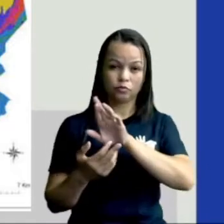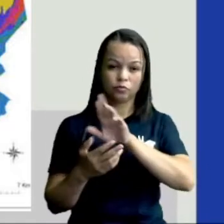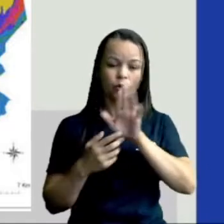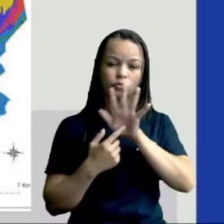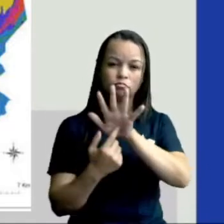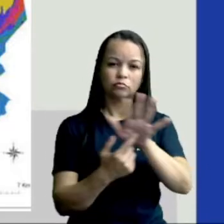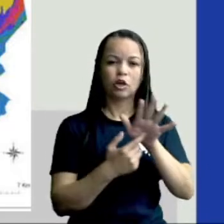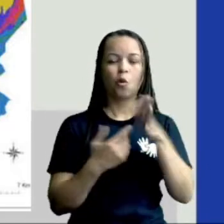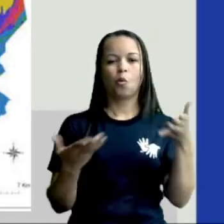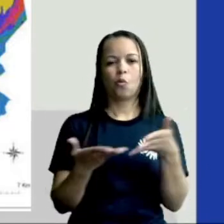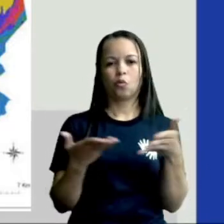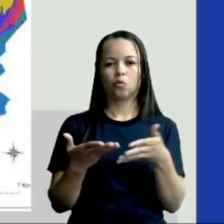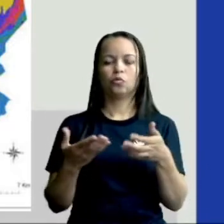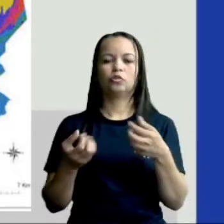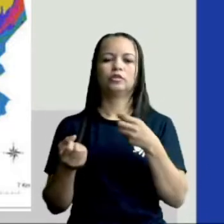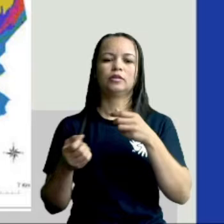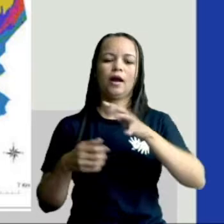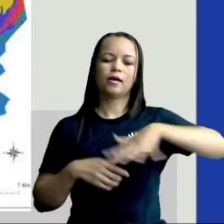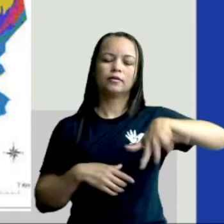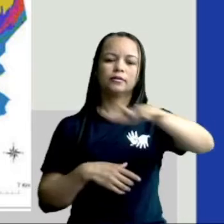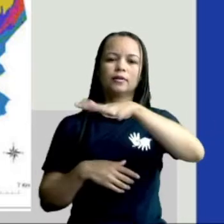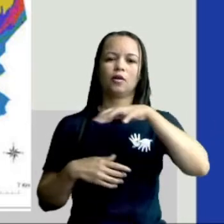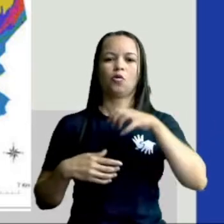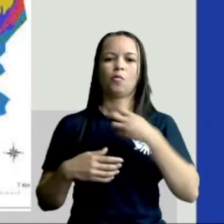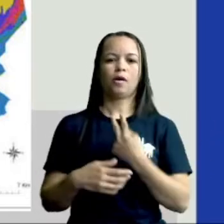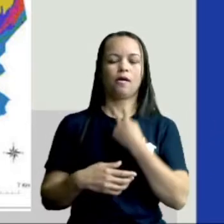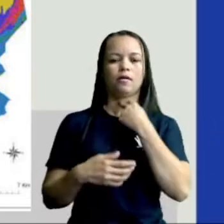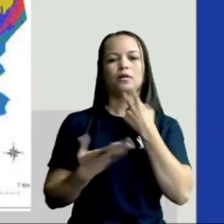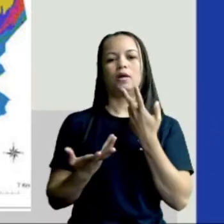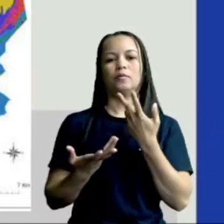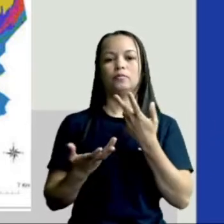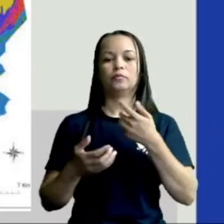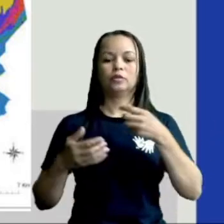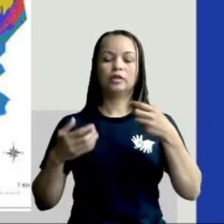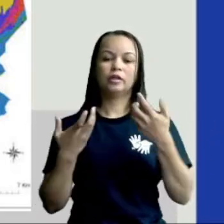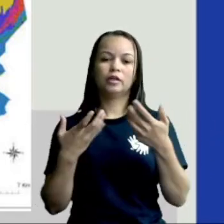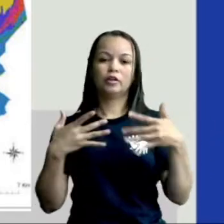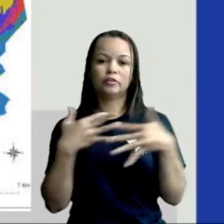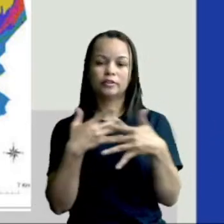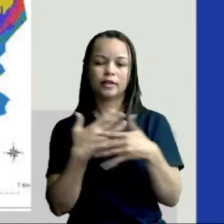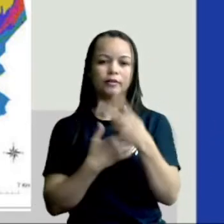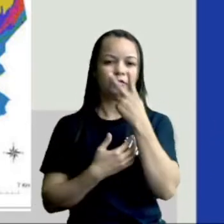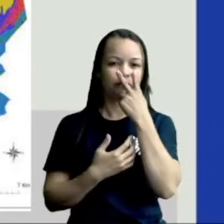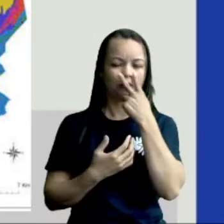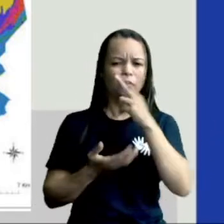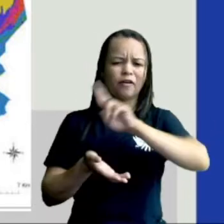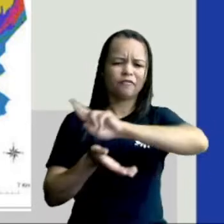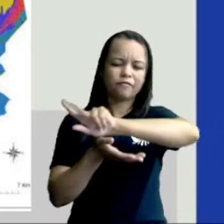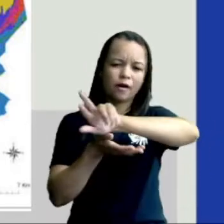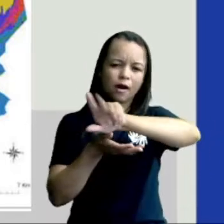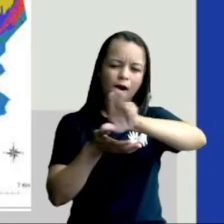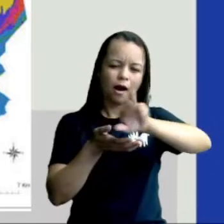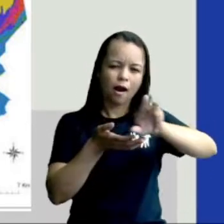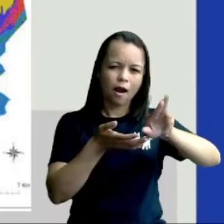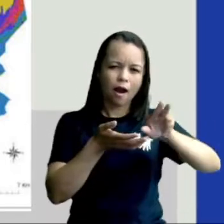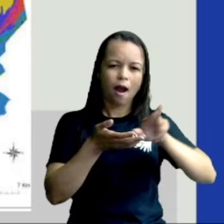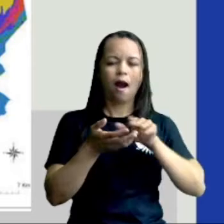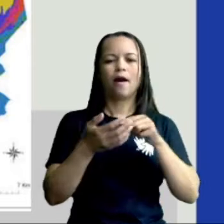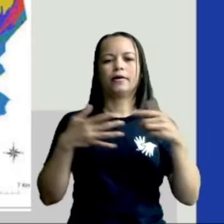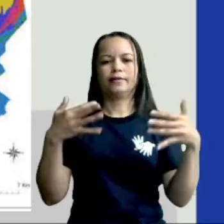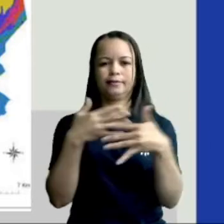ocupadas pelos municípios de Vitória de Santo Antão, Pombos, Xangrande, Gravatá,